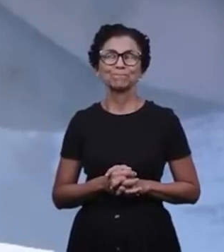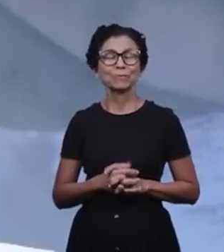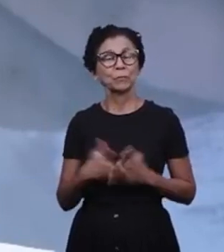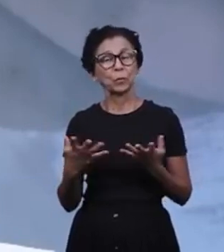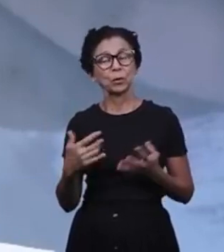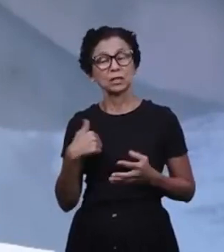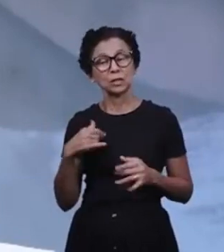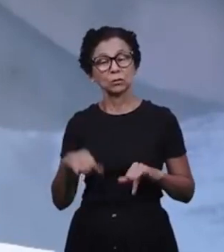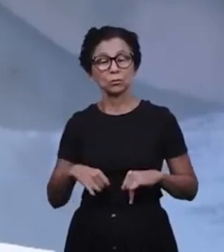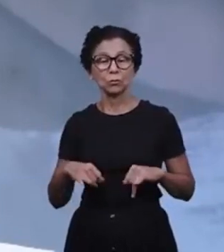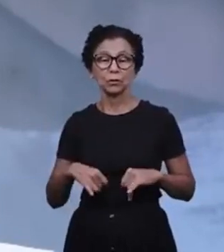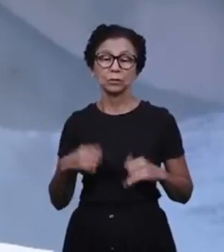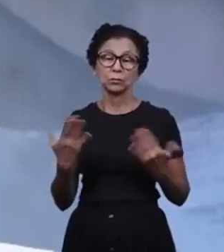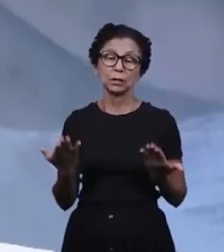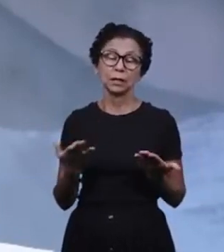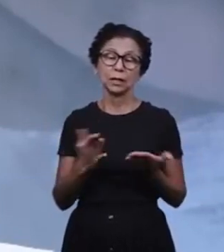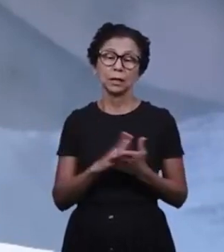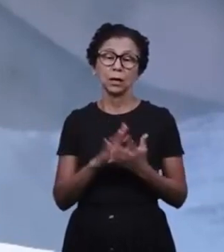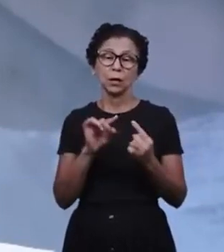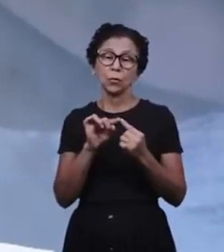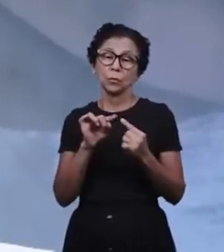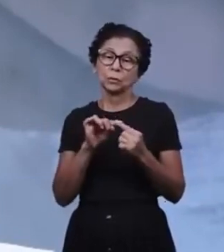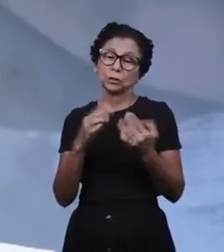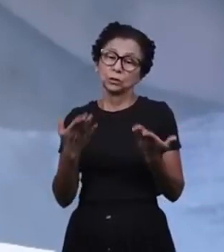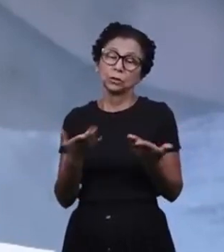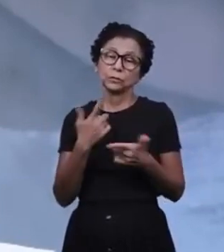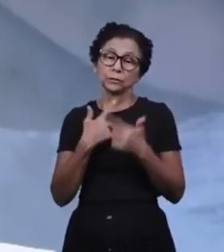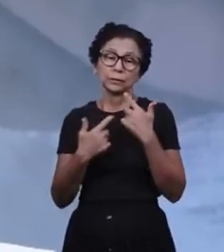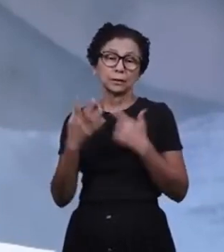ali. Né? Então, se fosse outro, talvez ia perguntar, mas como